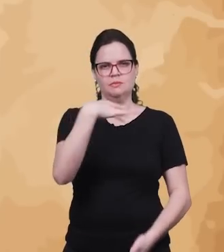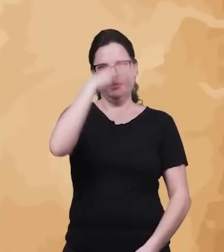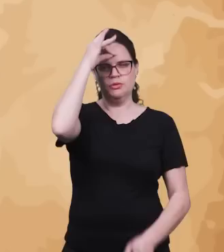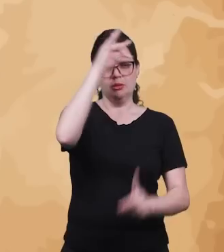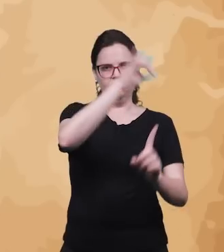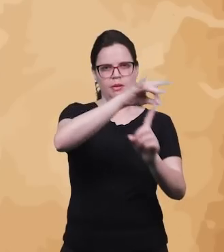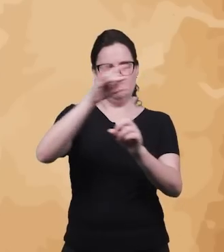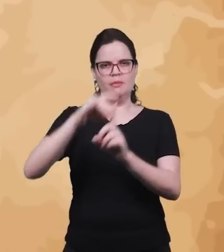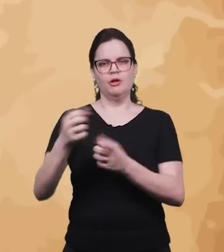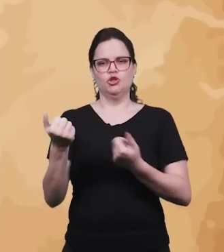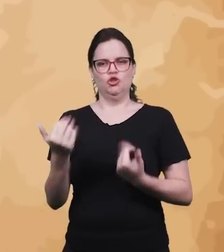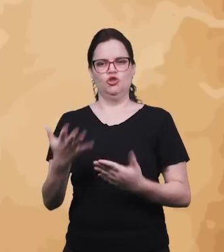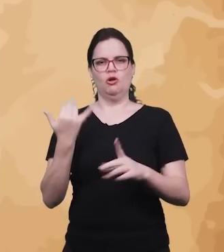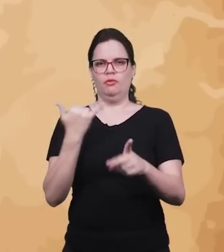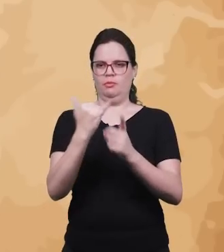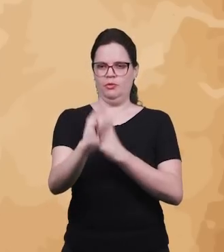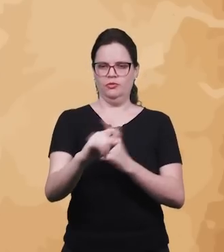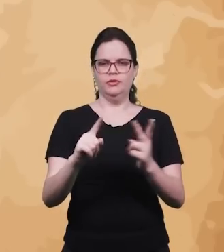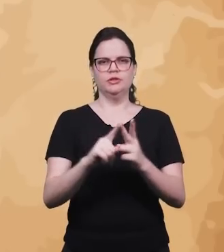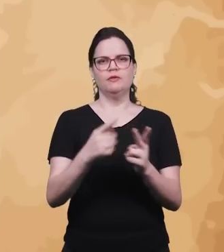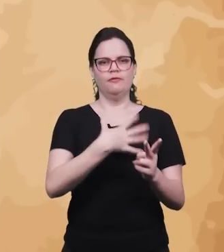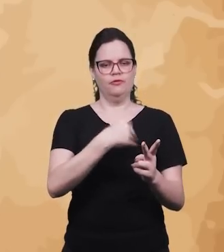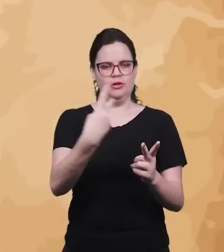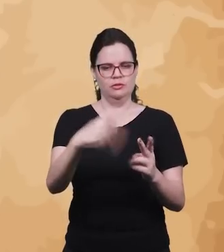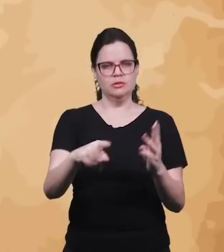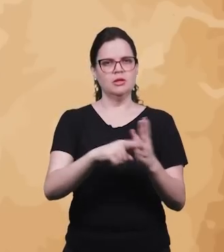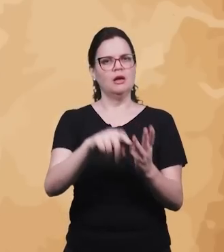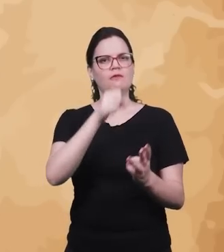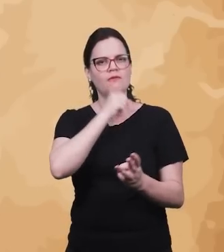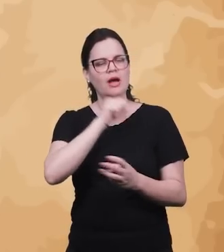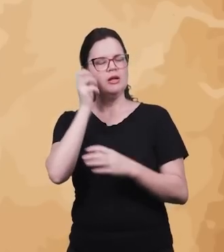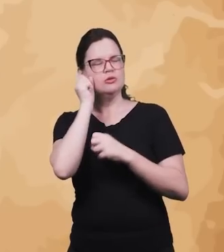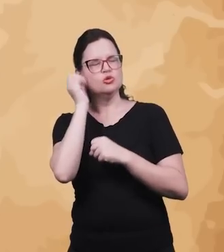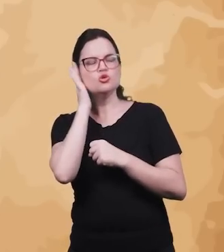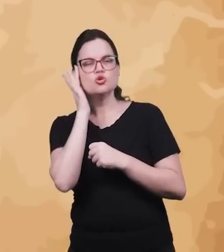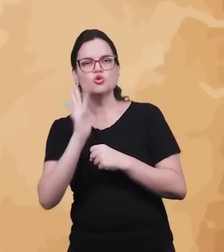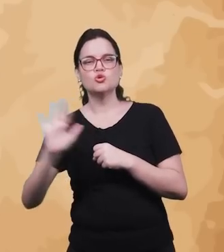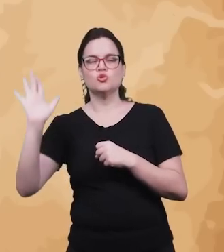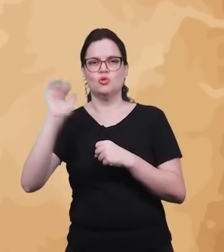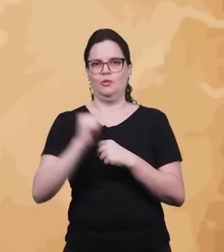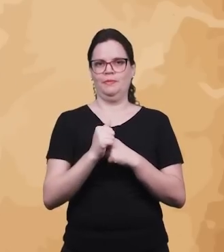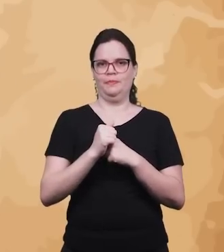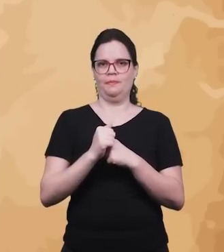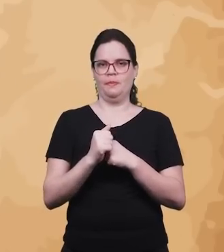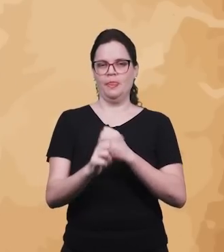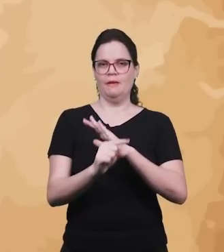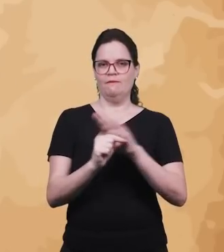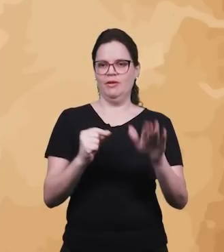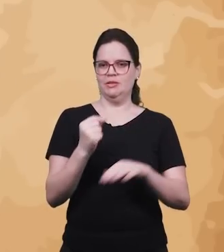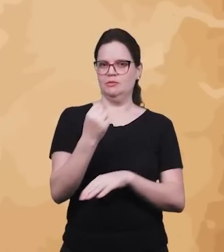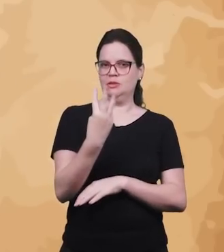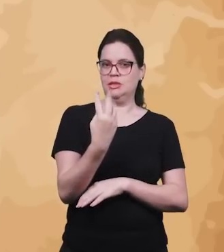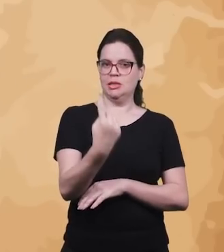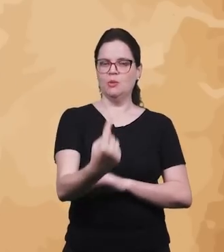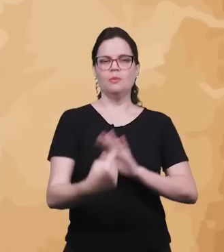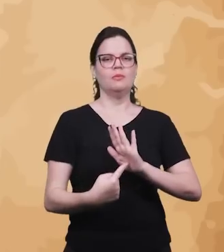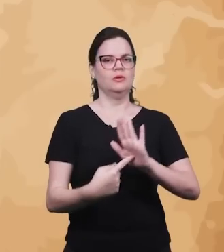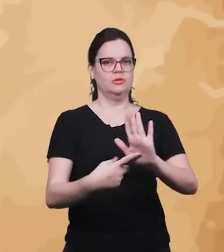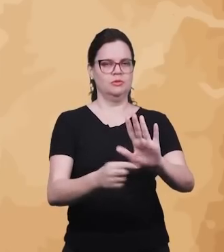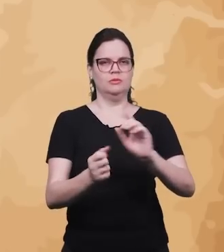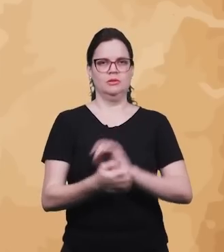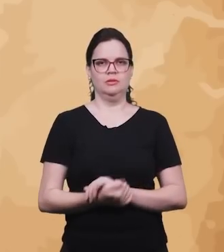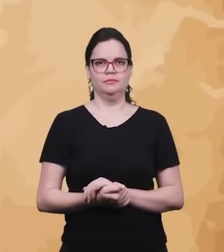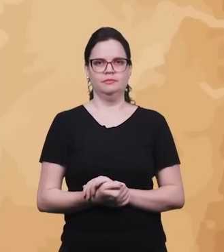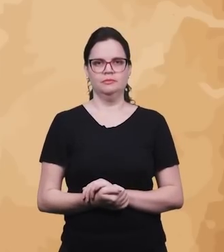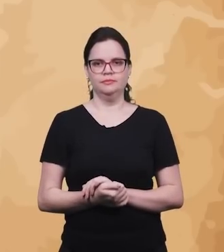jovens profetizarão, as vossas filhas, vossos filhos, os velhos terão sonhos. E no final, aqui no verso 31,